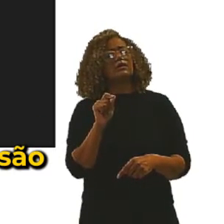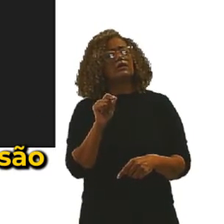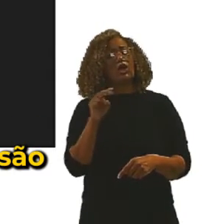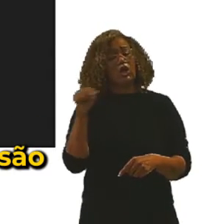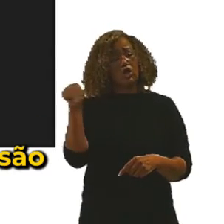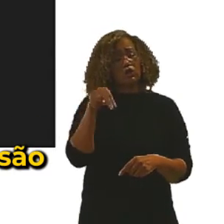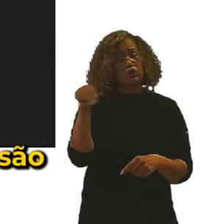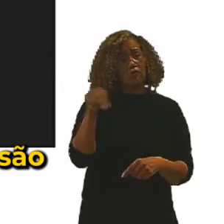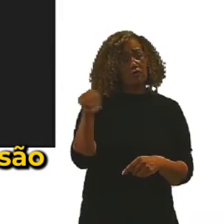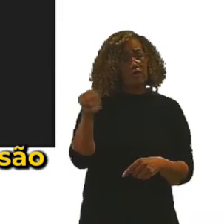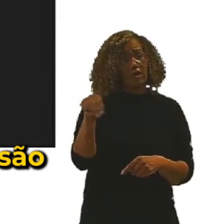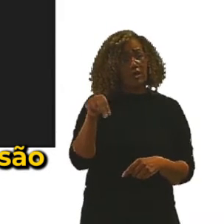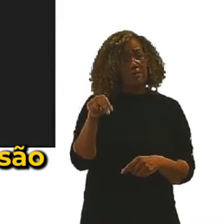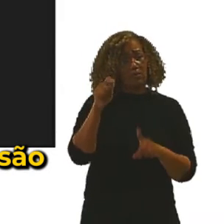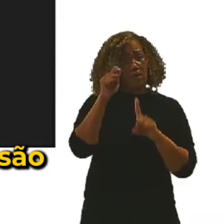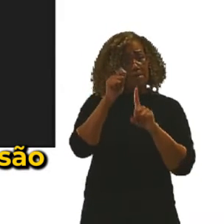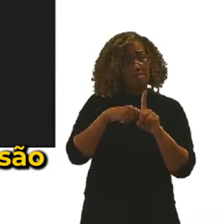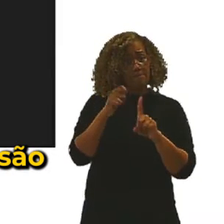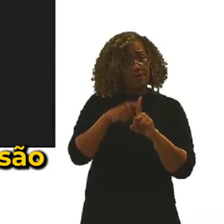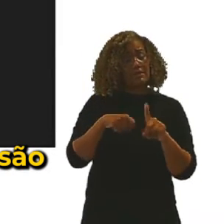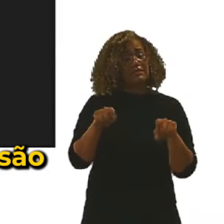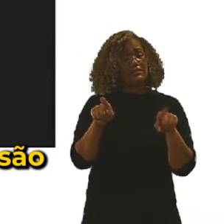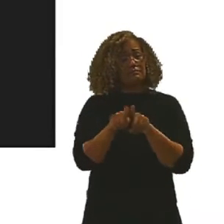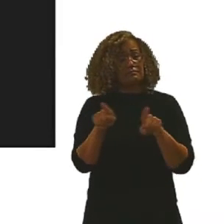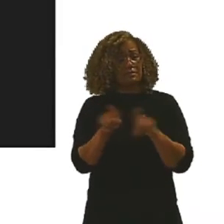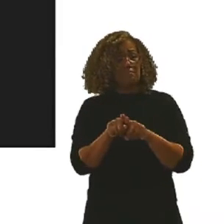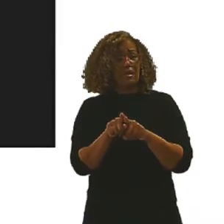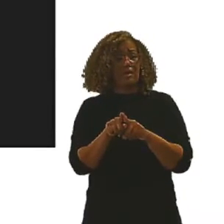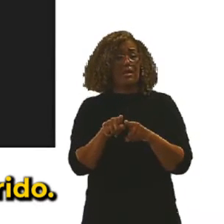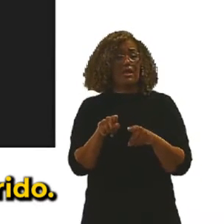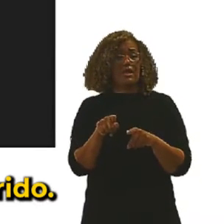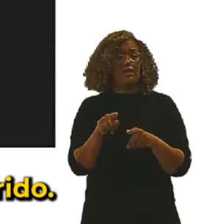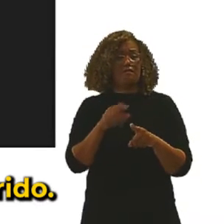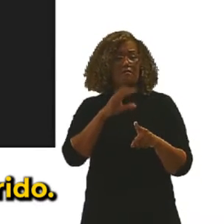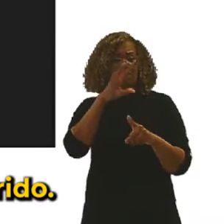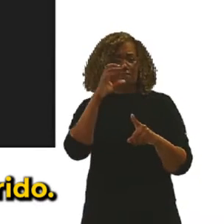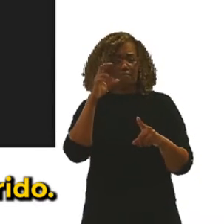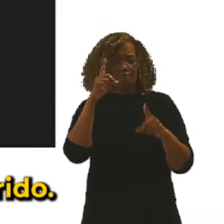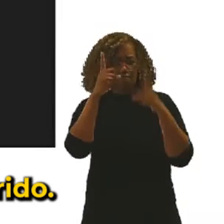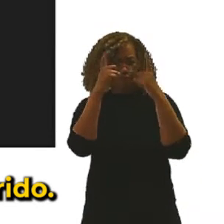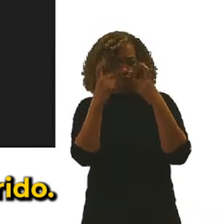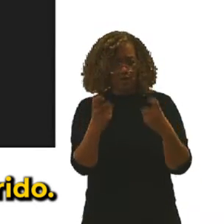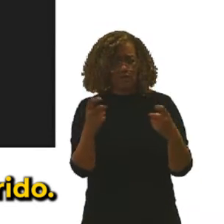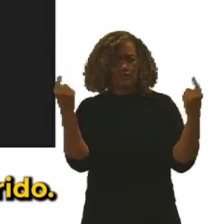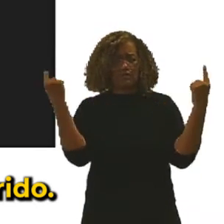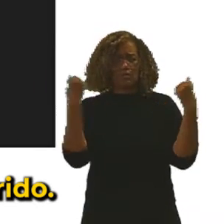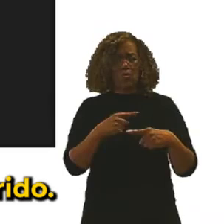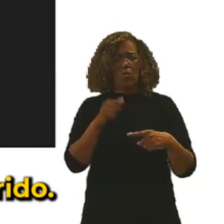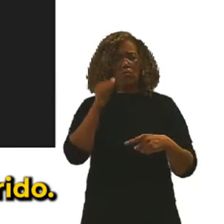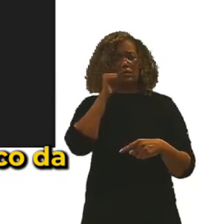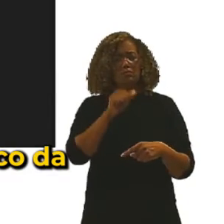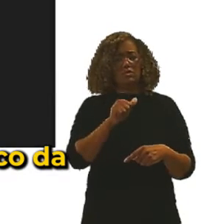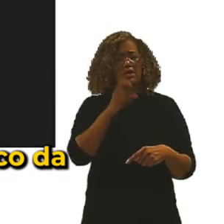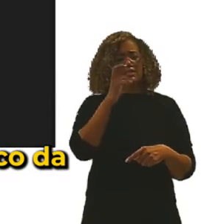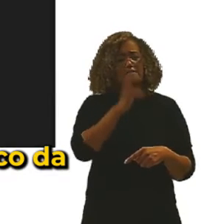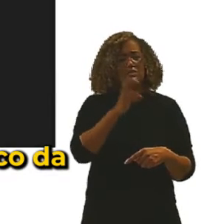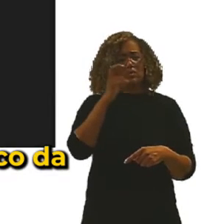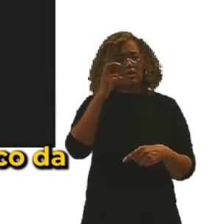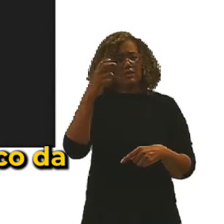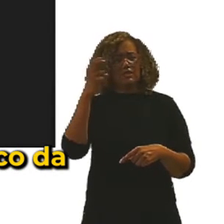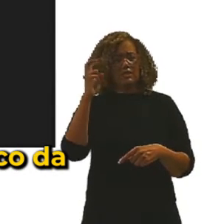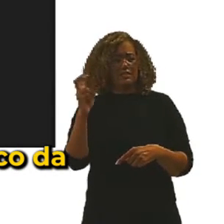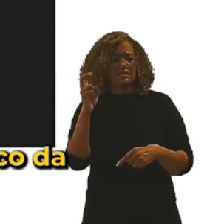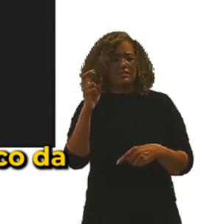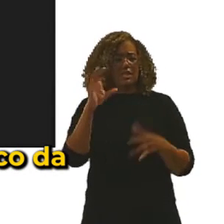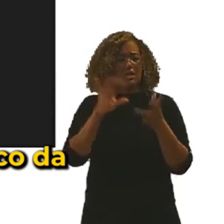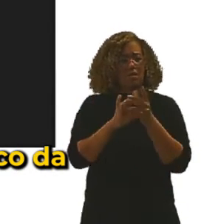né, que a maioria, né, das violências de gênero são praticadas em relação íntima de afeto, aí isso é 52% marido, 4%